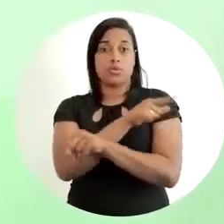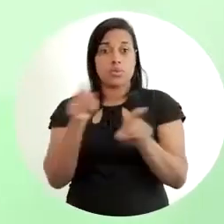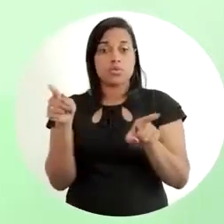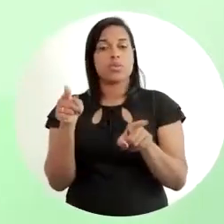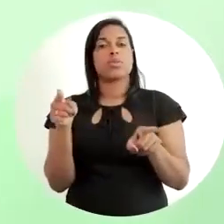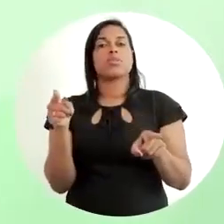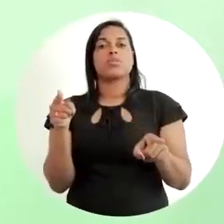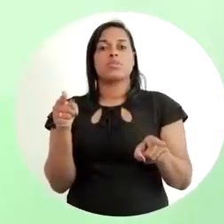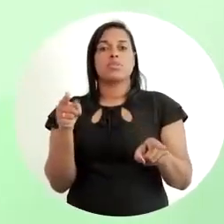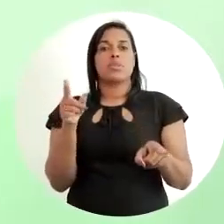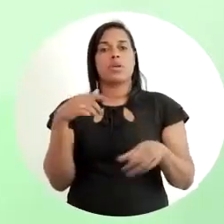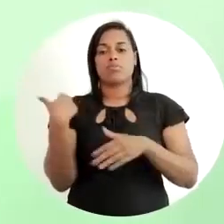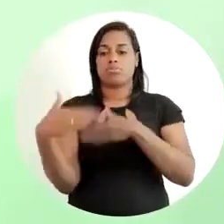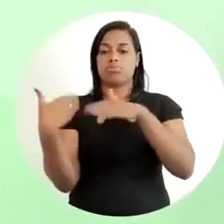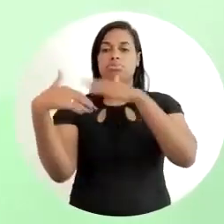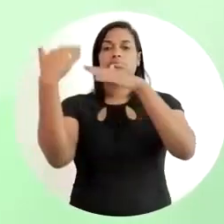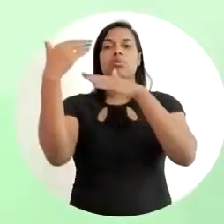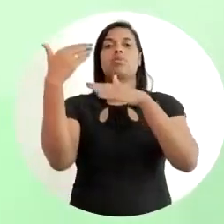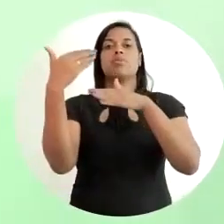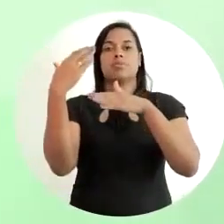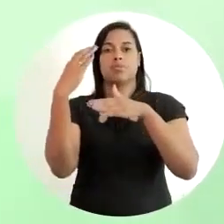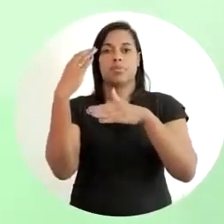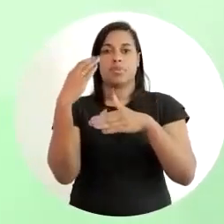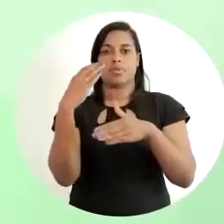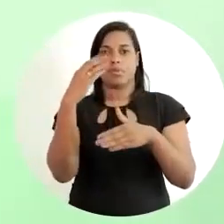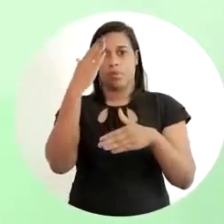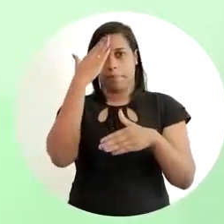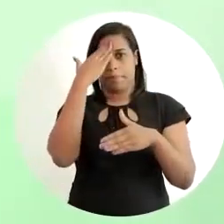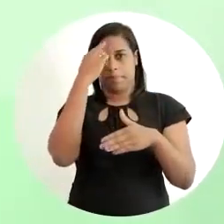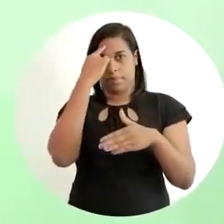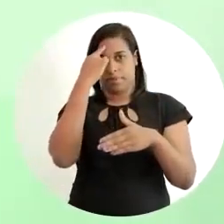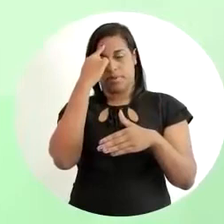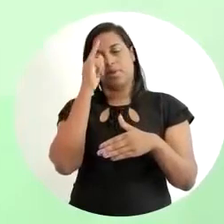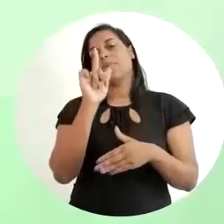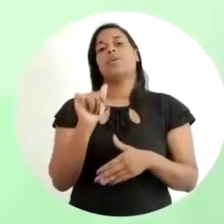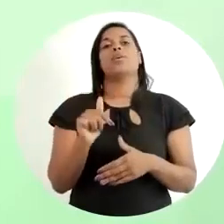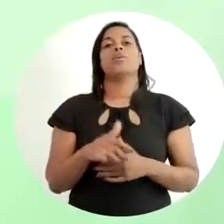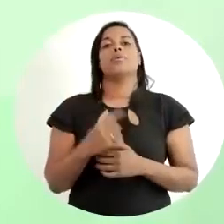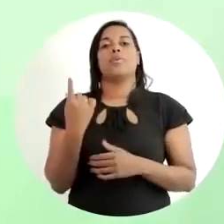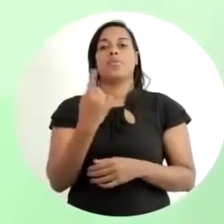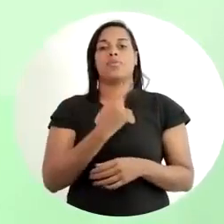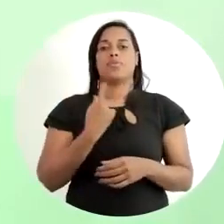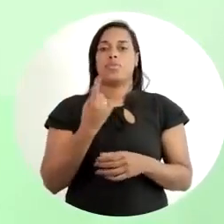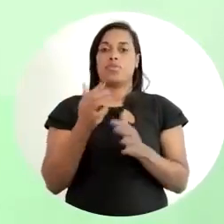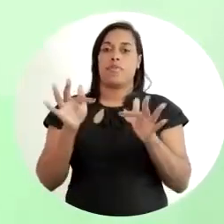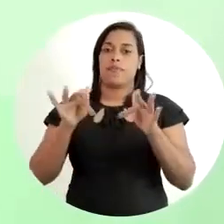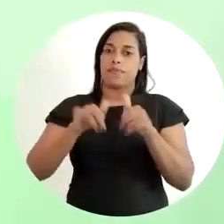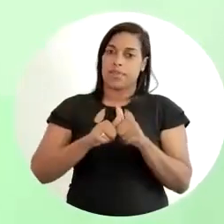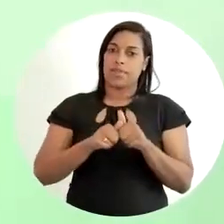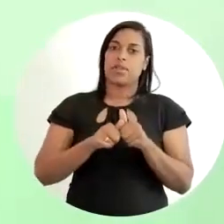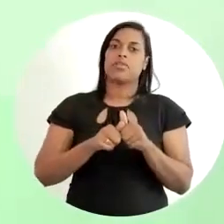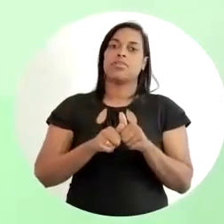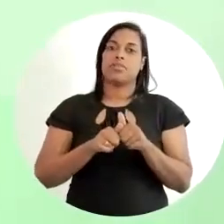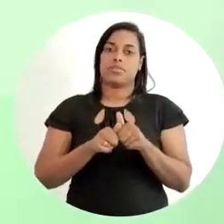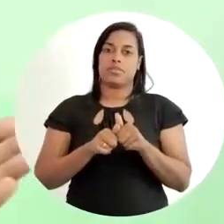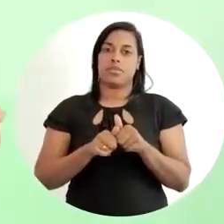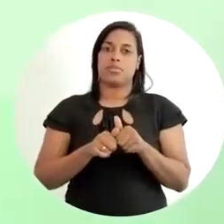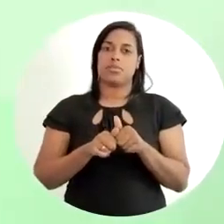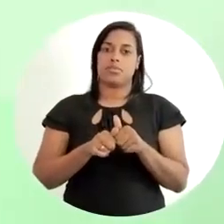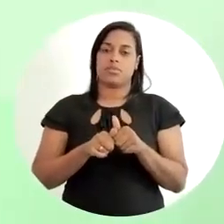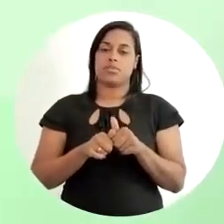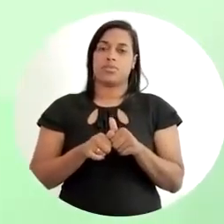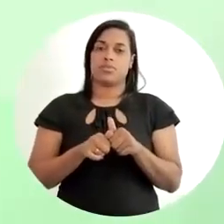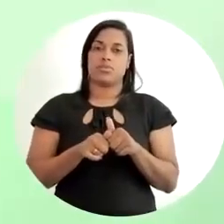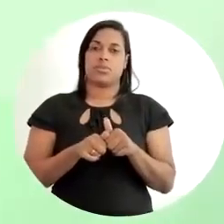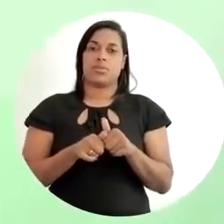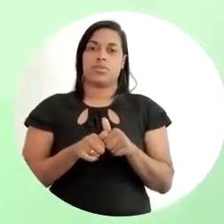aluno no seu desenvolvimento cognitivo. Assim, nós concluímos as